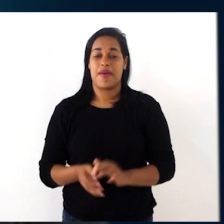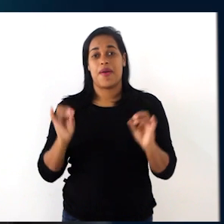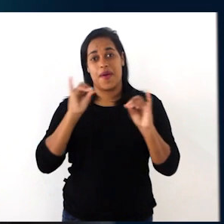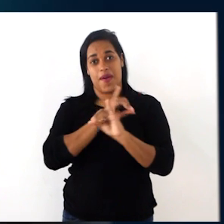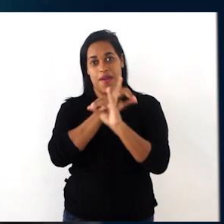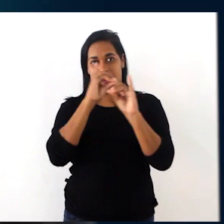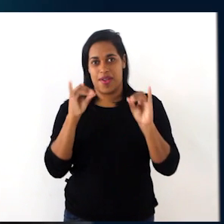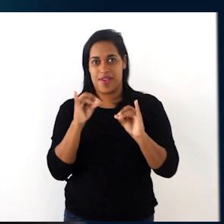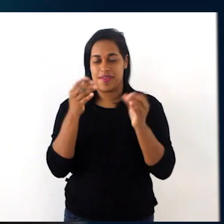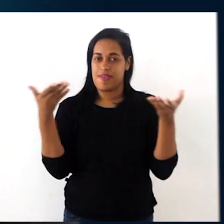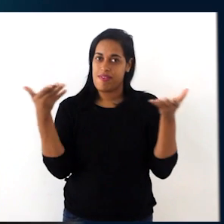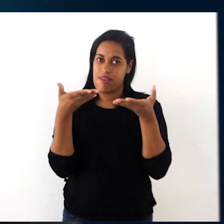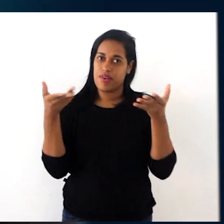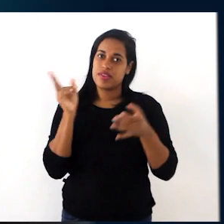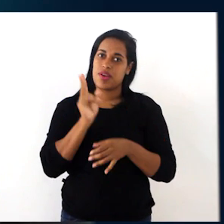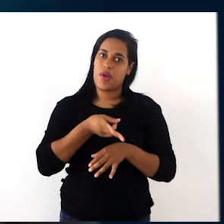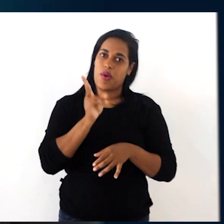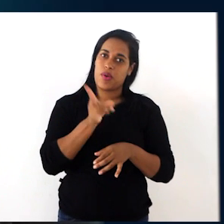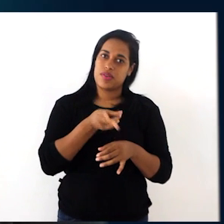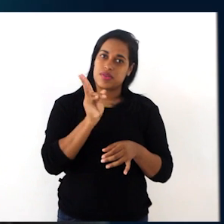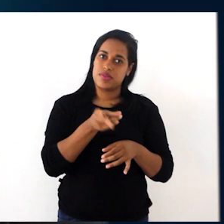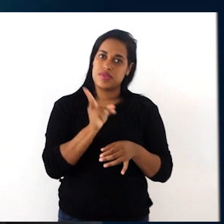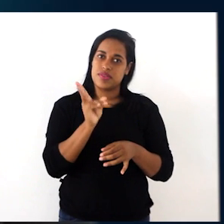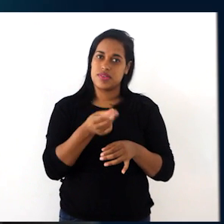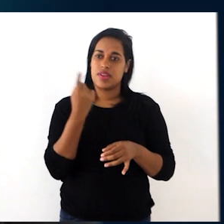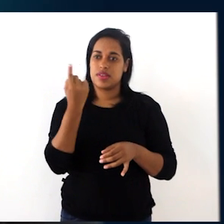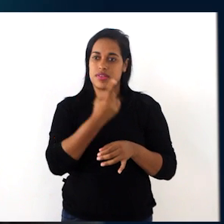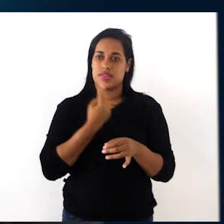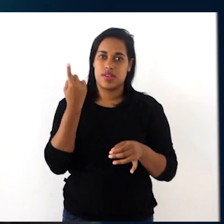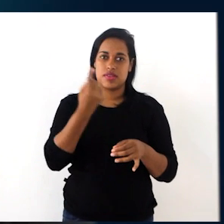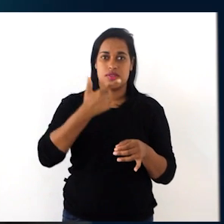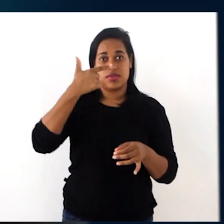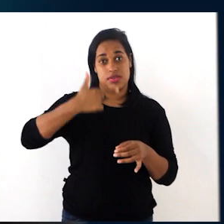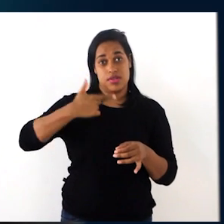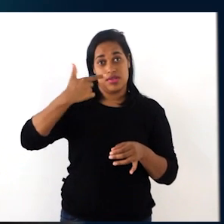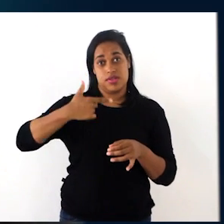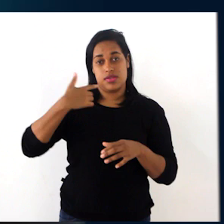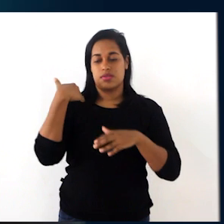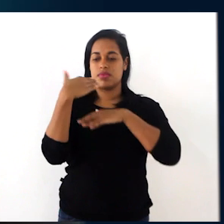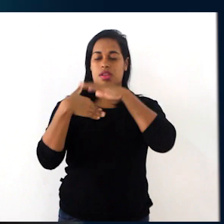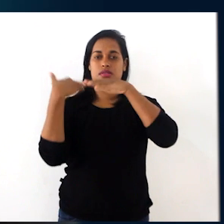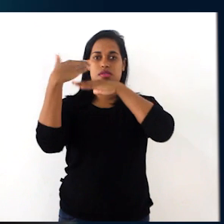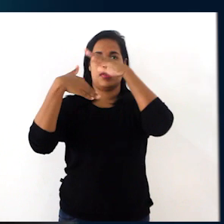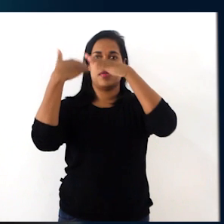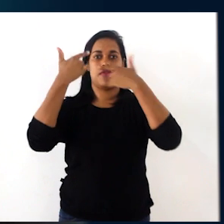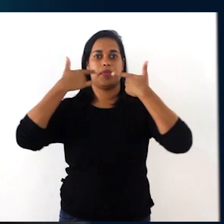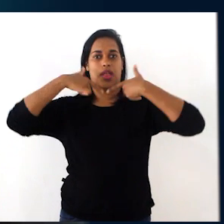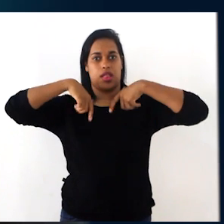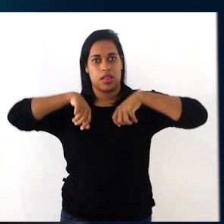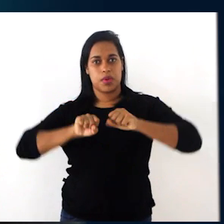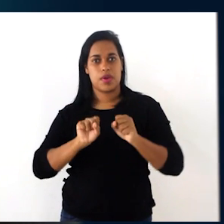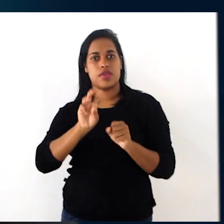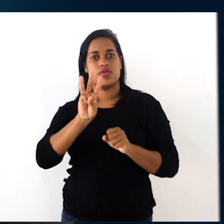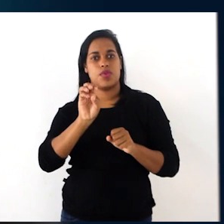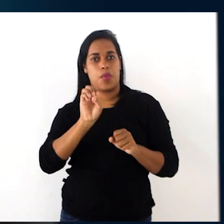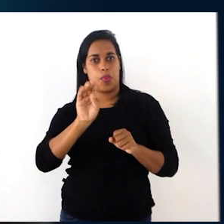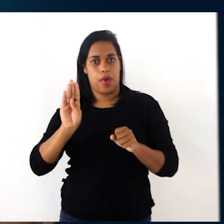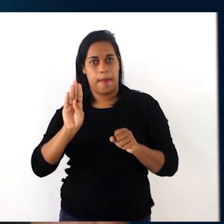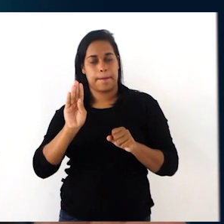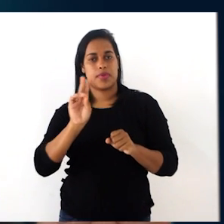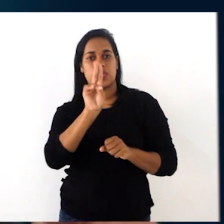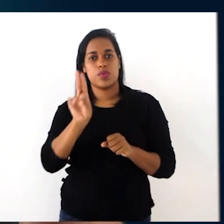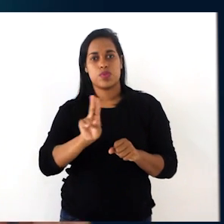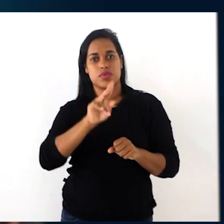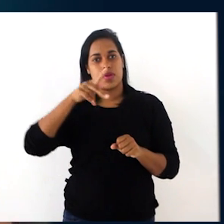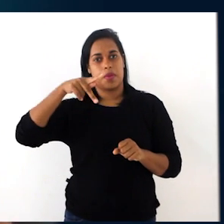Olá, estamos dando continuidade à nossa disciplina de desenvolvimento para o web utilizando o PHP. Já